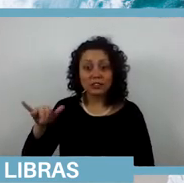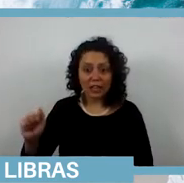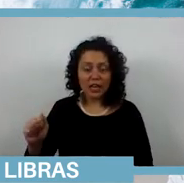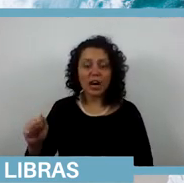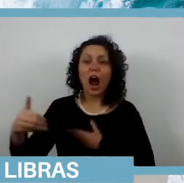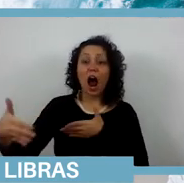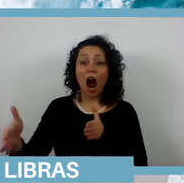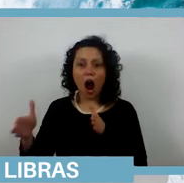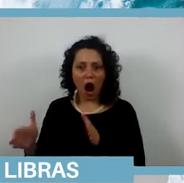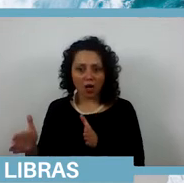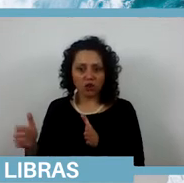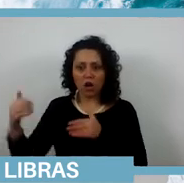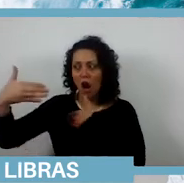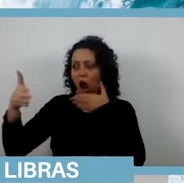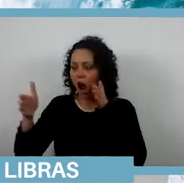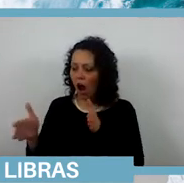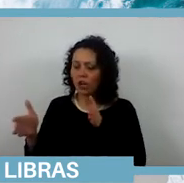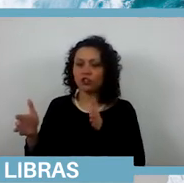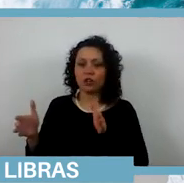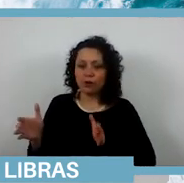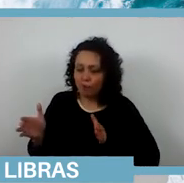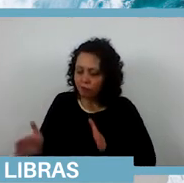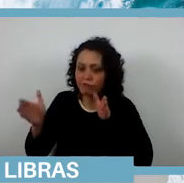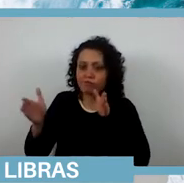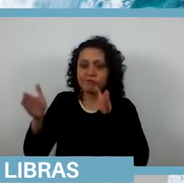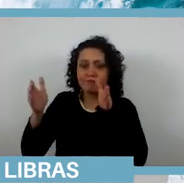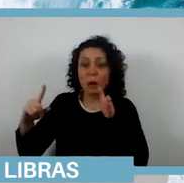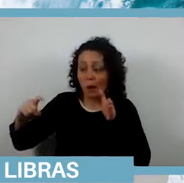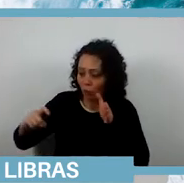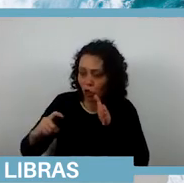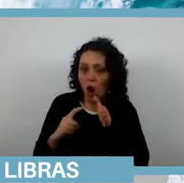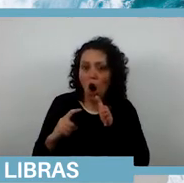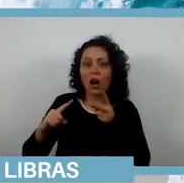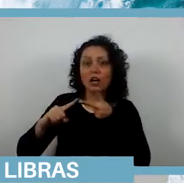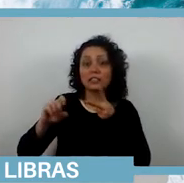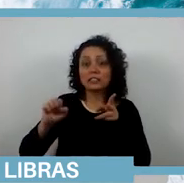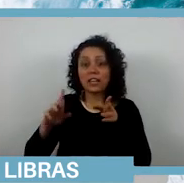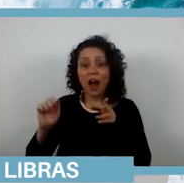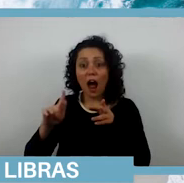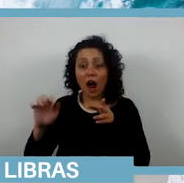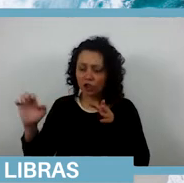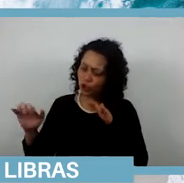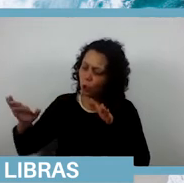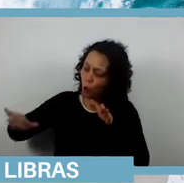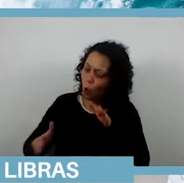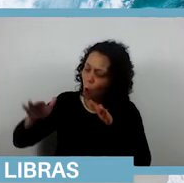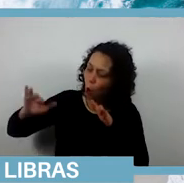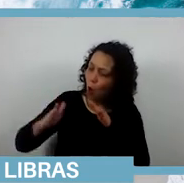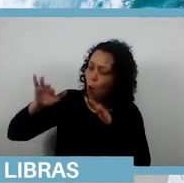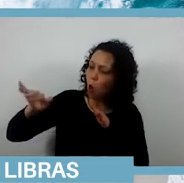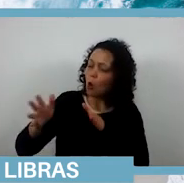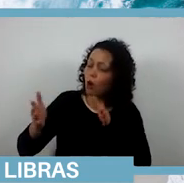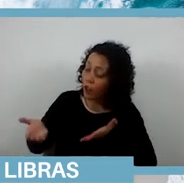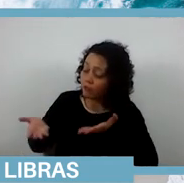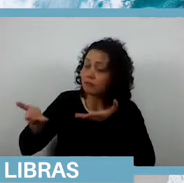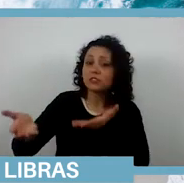plásticas e tudo fazer contato com fornecedores de minhocas de ferragens tudo isso e entregava as composteiras então eu comecei com